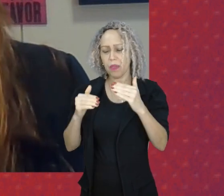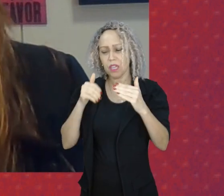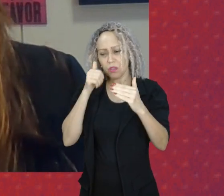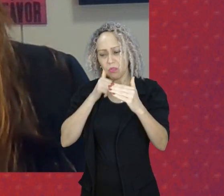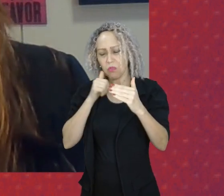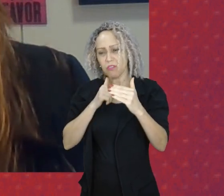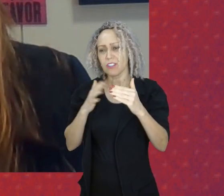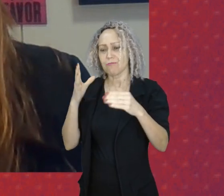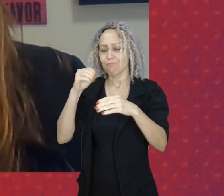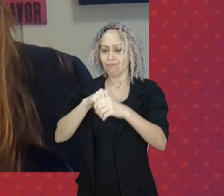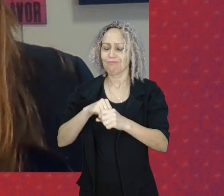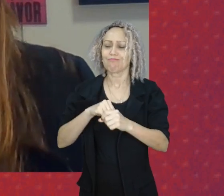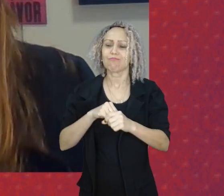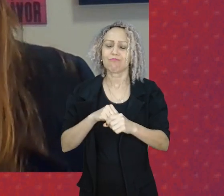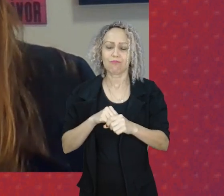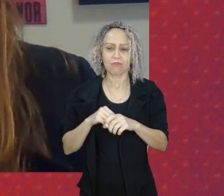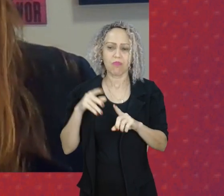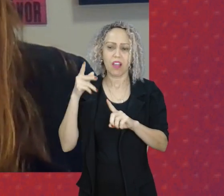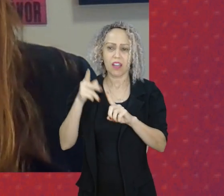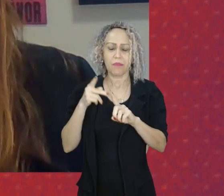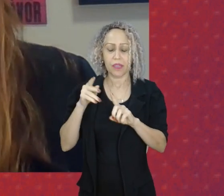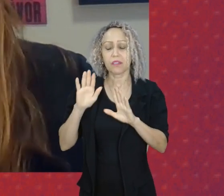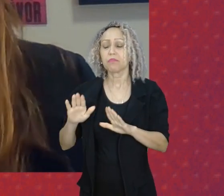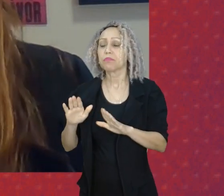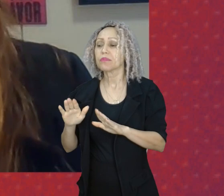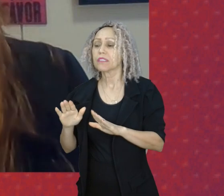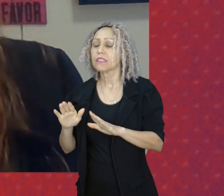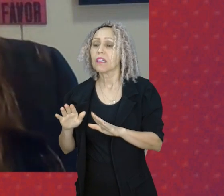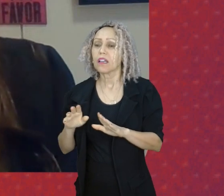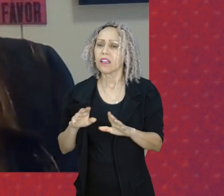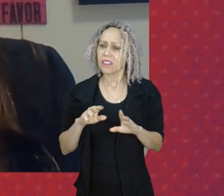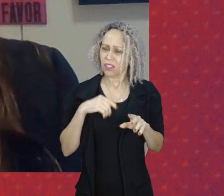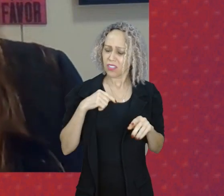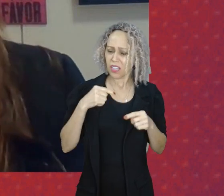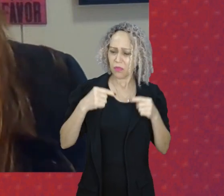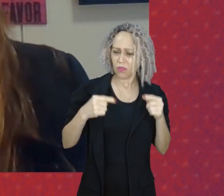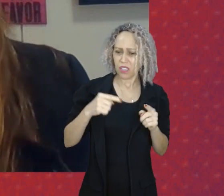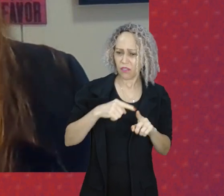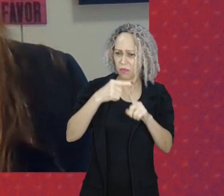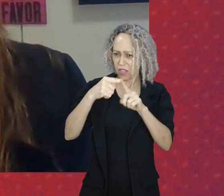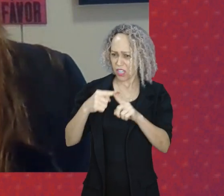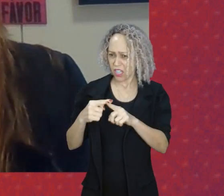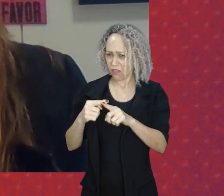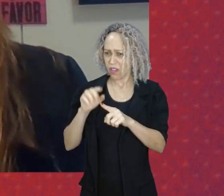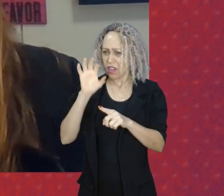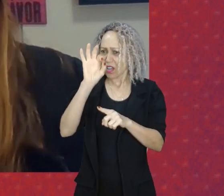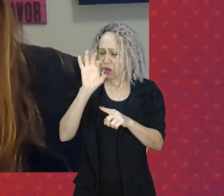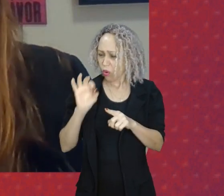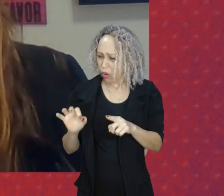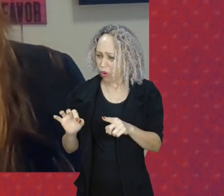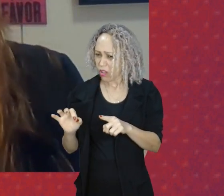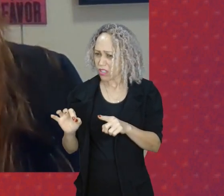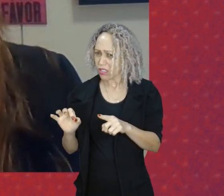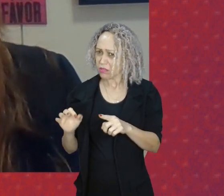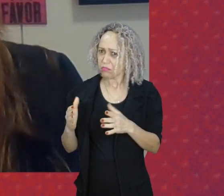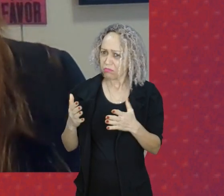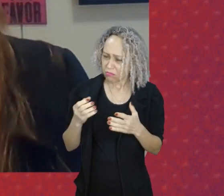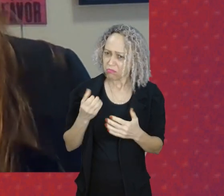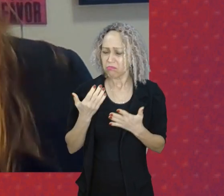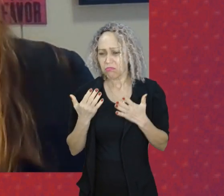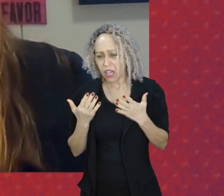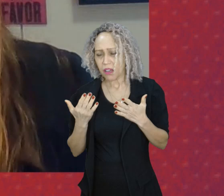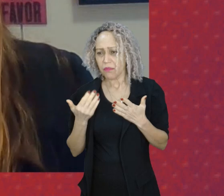Porque a gente tem políticas afirmativas, cotas hoje, insatisfatórias, né? Então, o que a gente tem hoje que